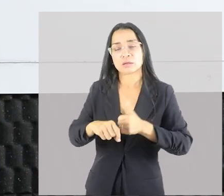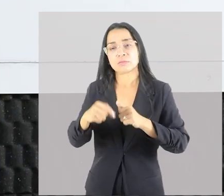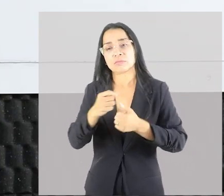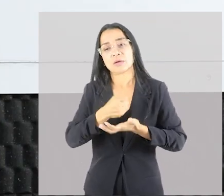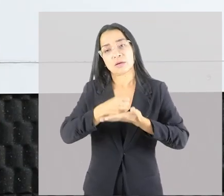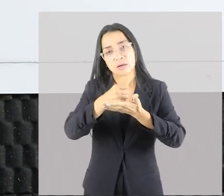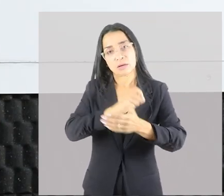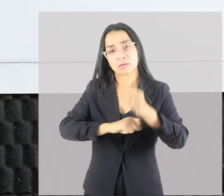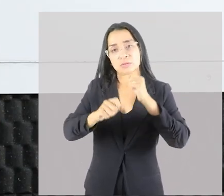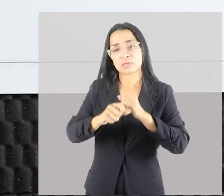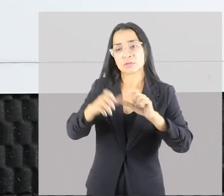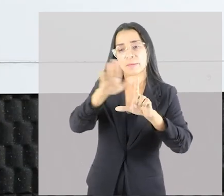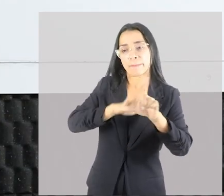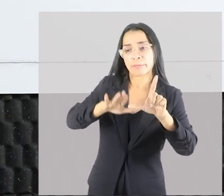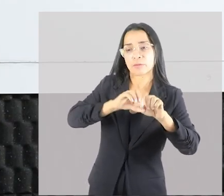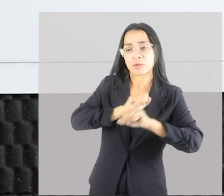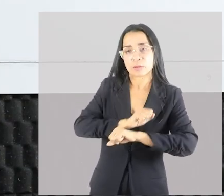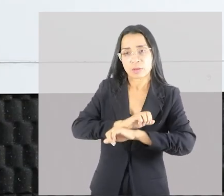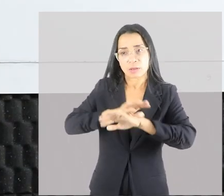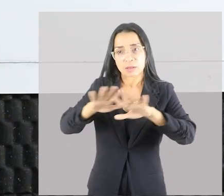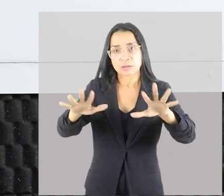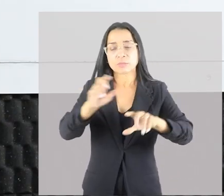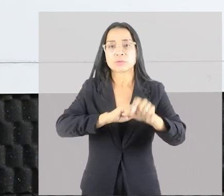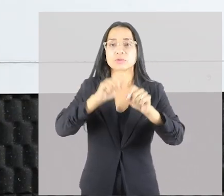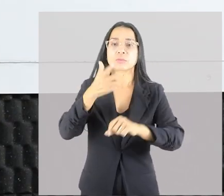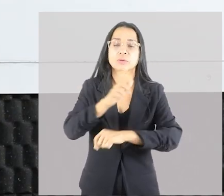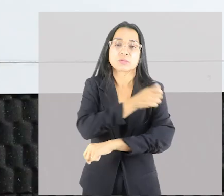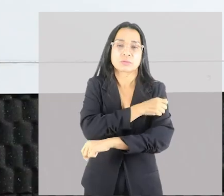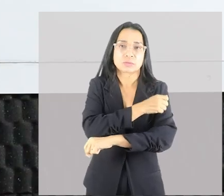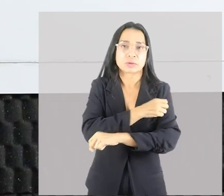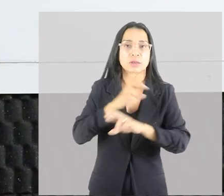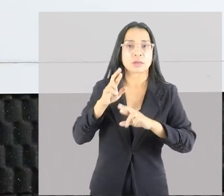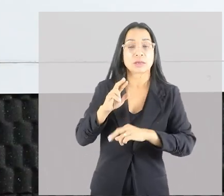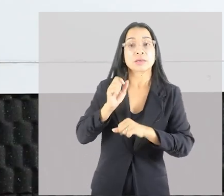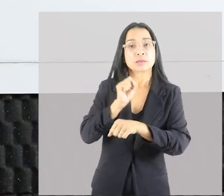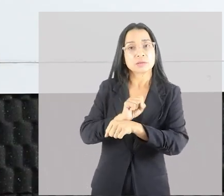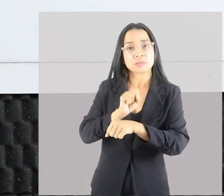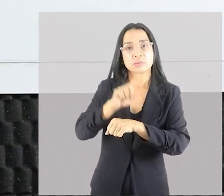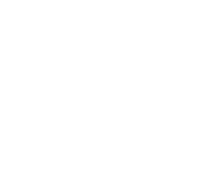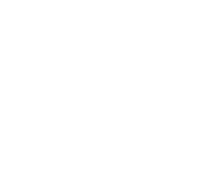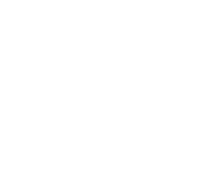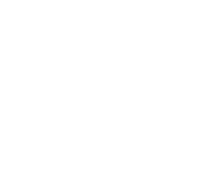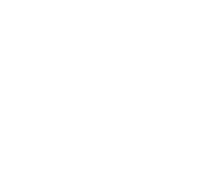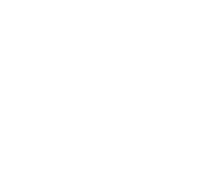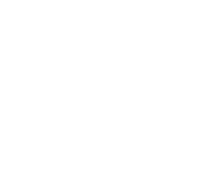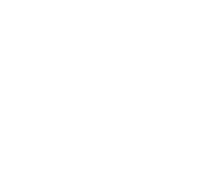plataforma a ser expandida para outros alunos. Eu espero você aqui numa próxima aula. Tchau, tchau!